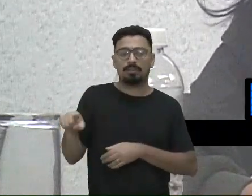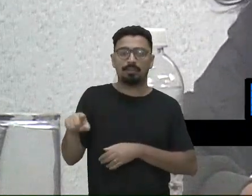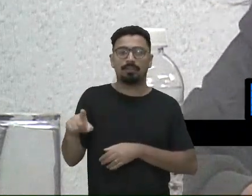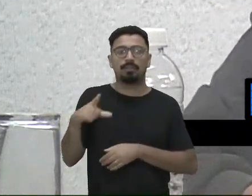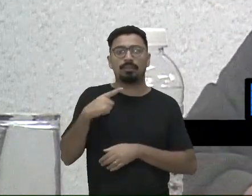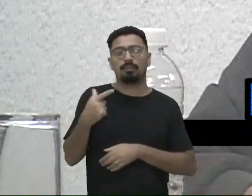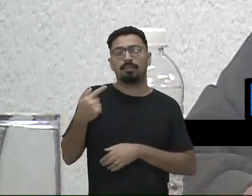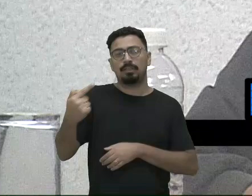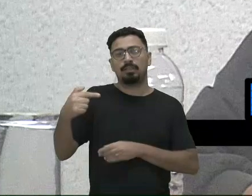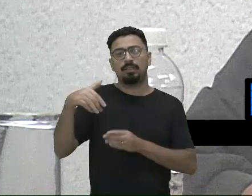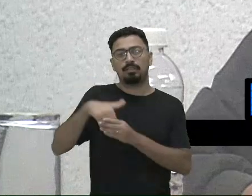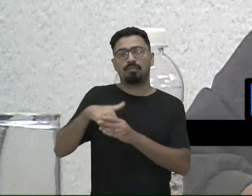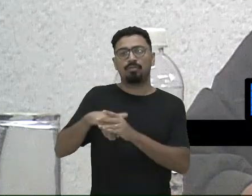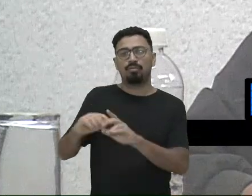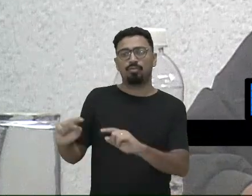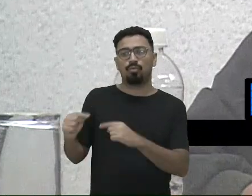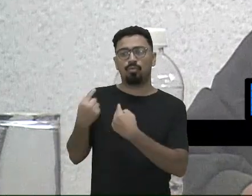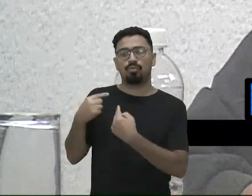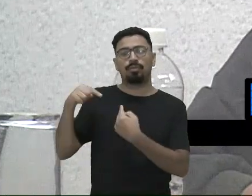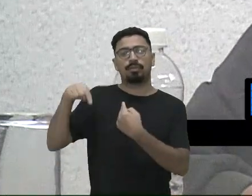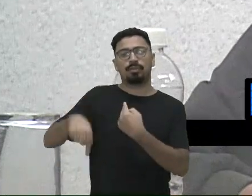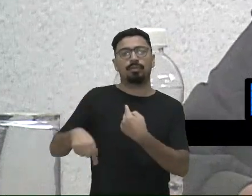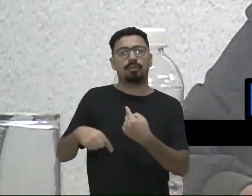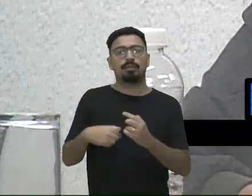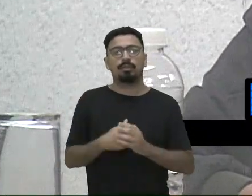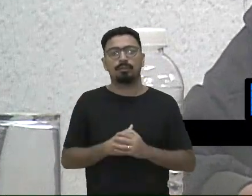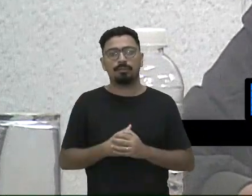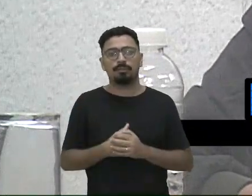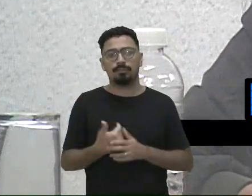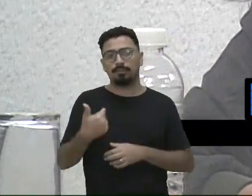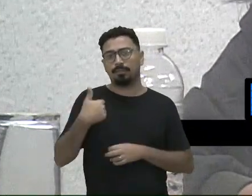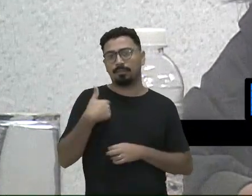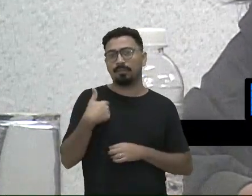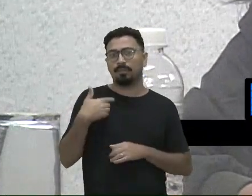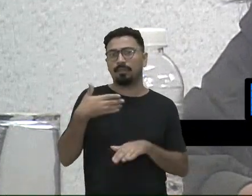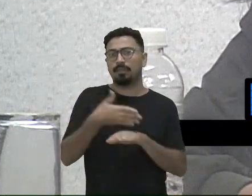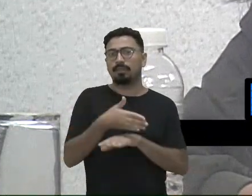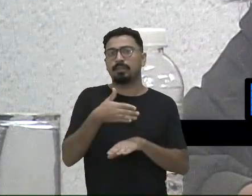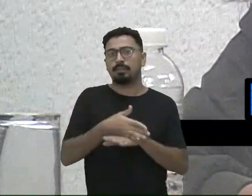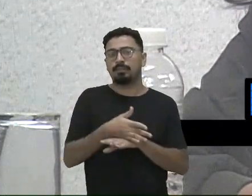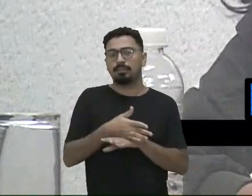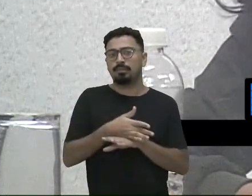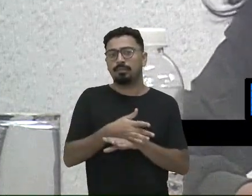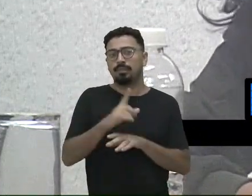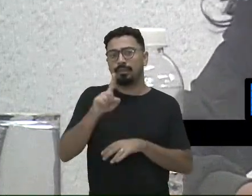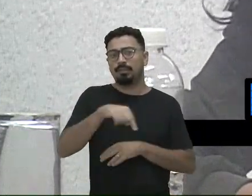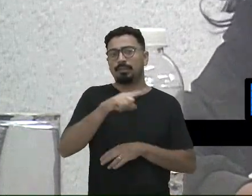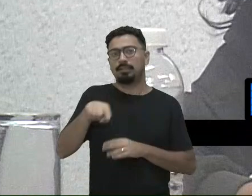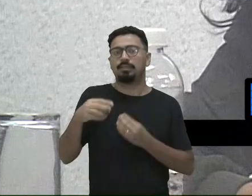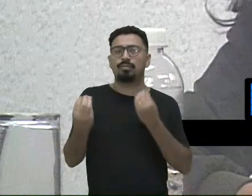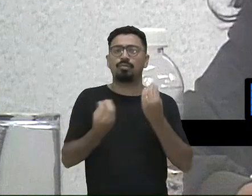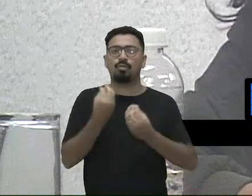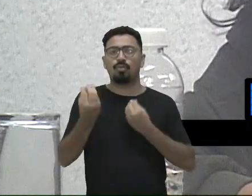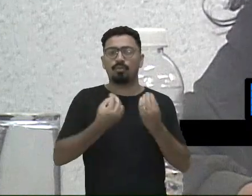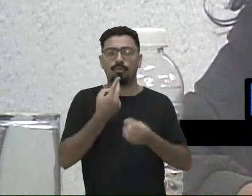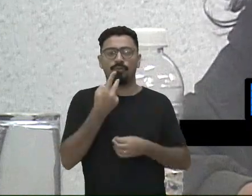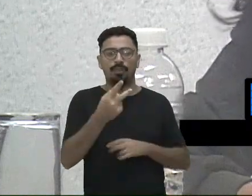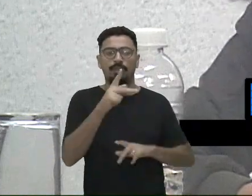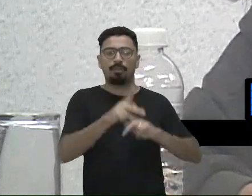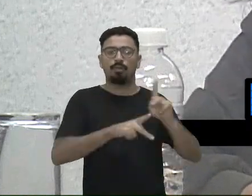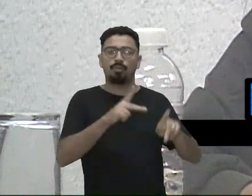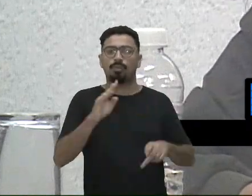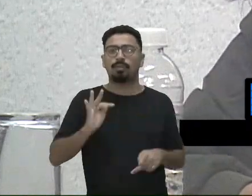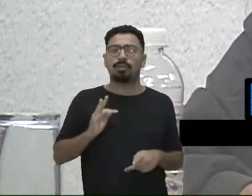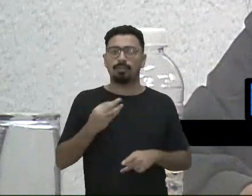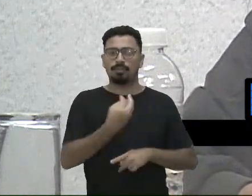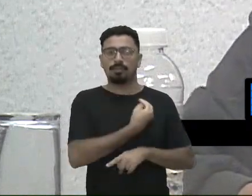votos contrários dos parlamentares dessa casa. Se eu tenho meu acesso negado, como que eu vou falar para a população trans